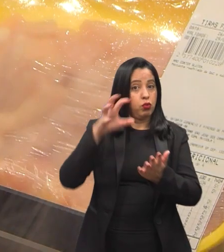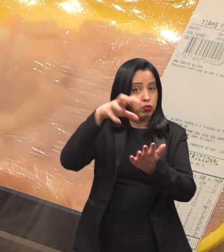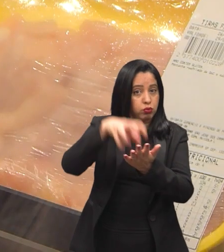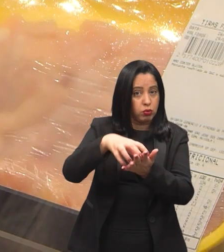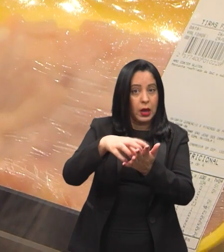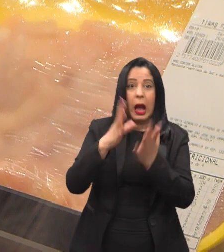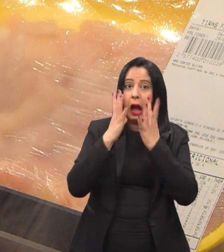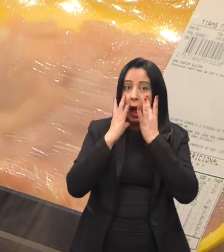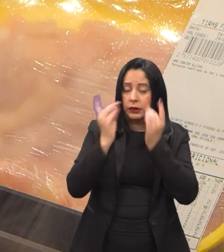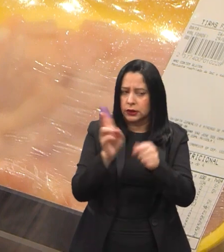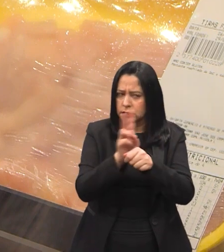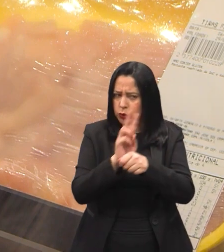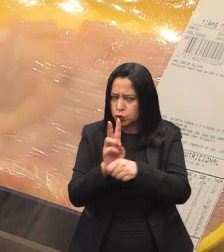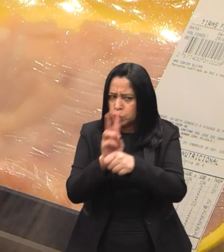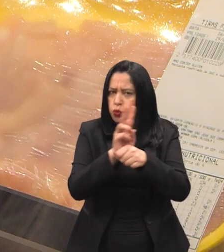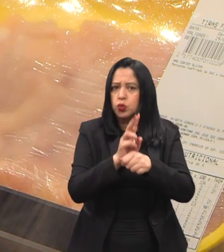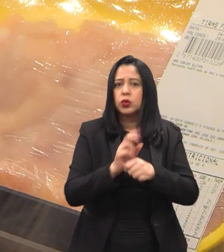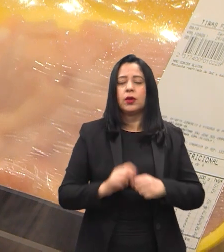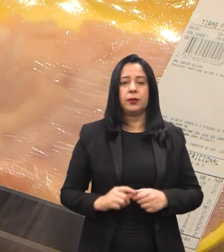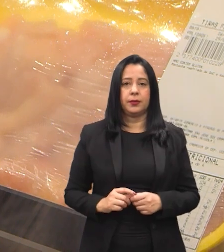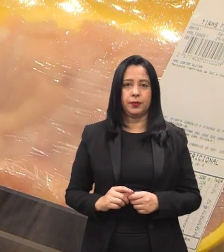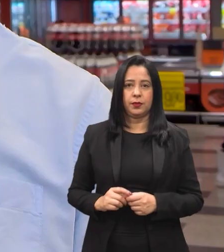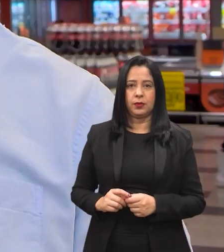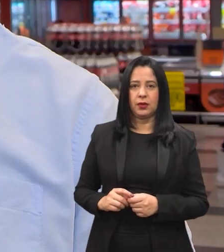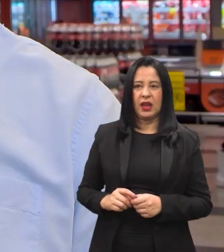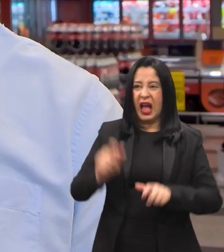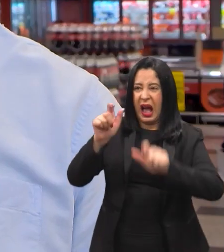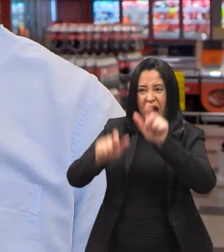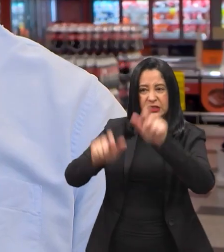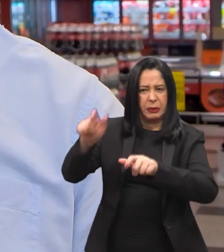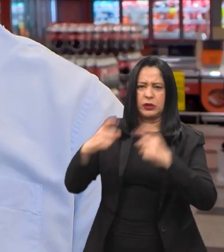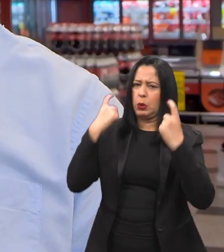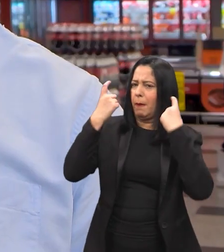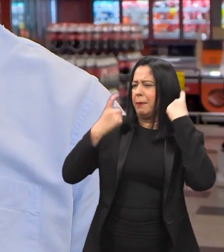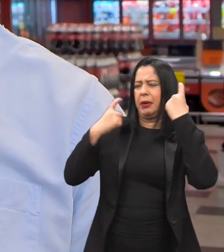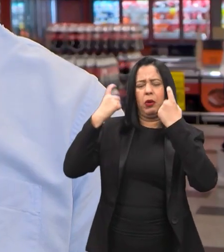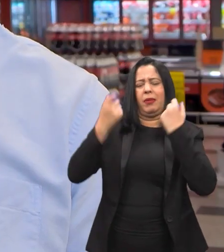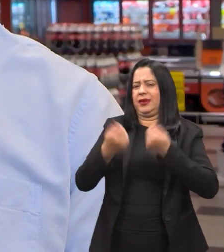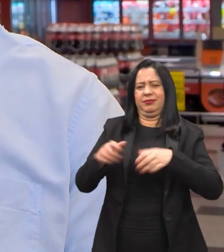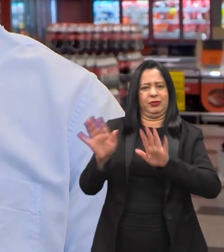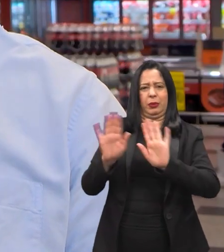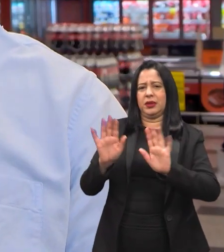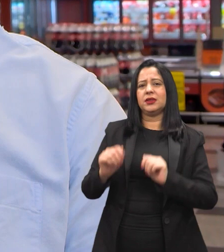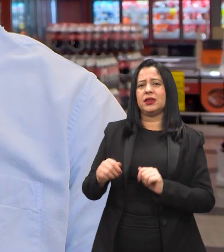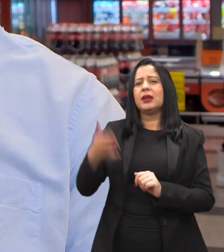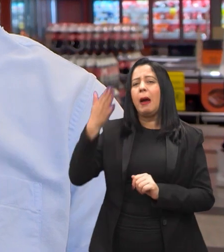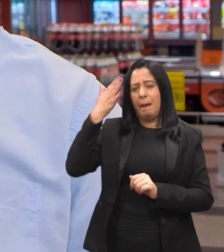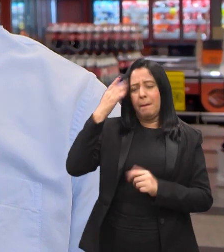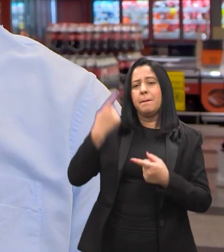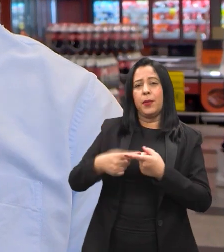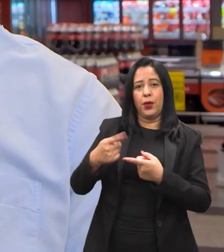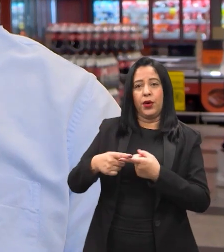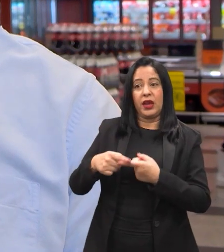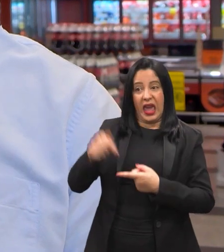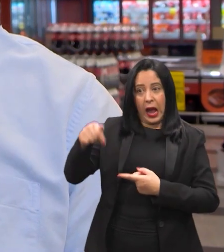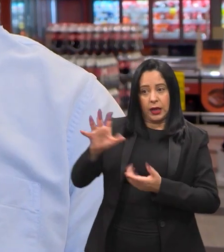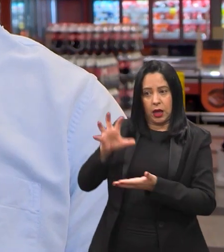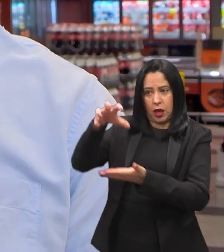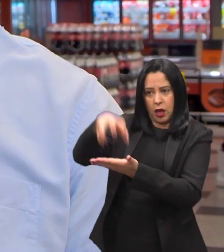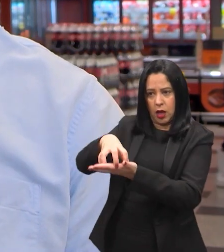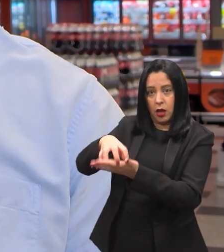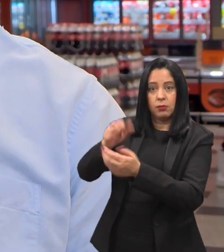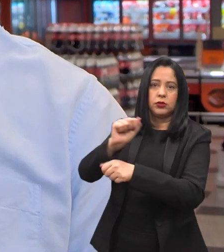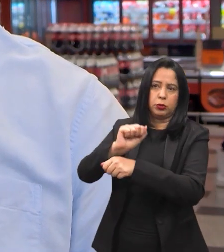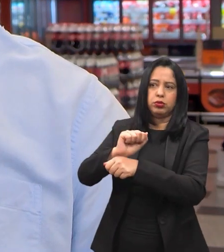permanecem ativos e atentos a essas questões. O brasileiro não vai se preocupar porque até sabe que os órgãos eles trabalham de